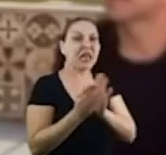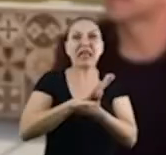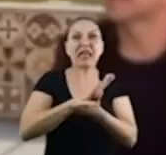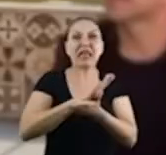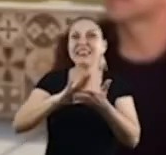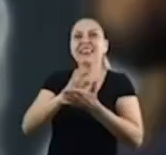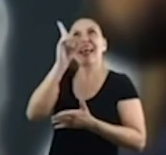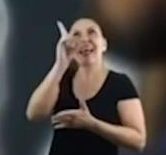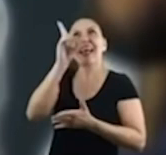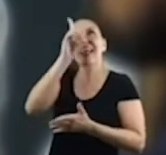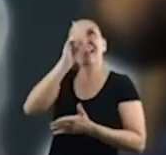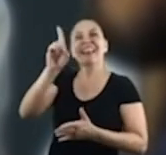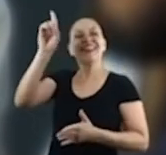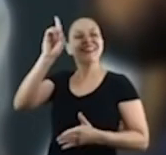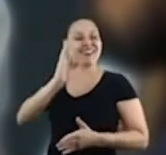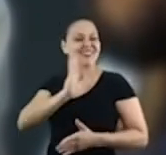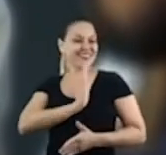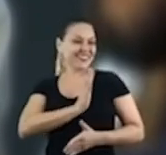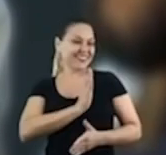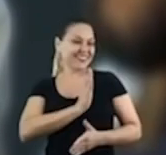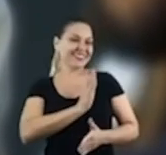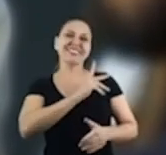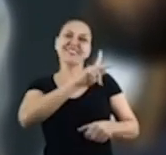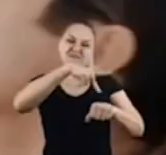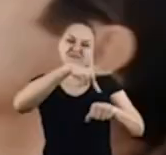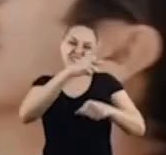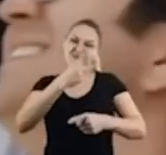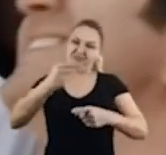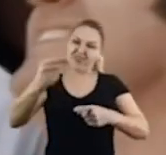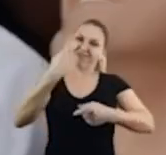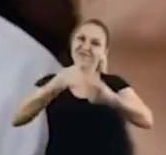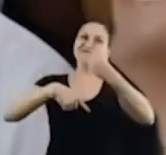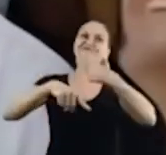coração, seremos uma grande nação.